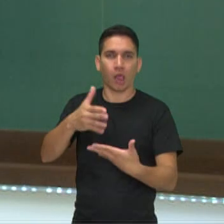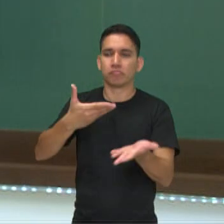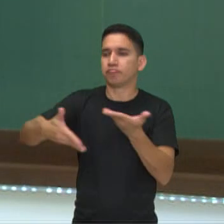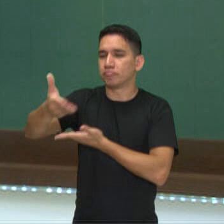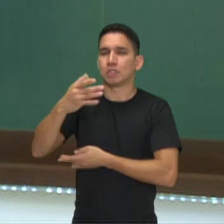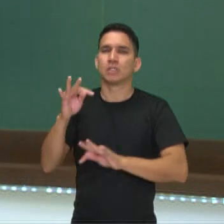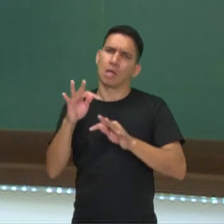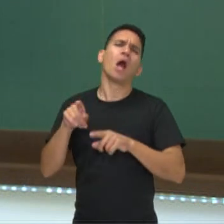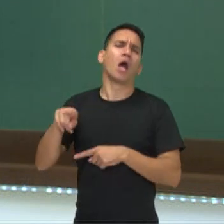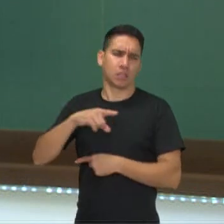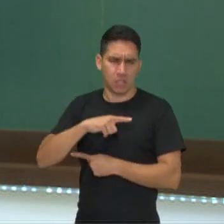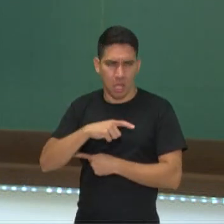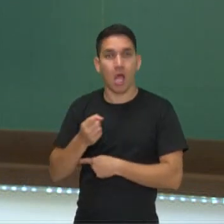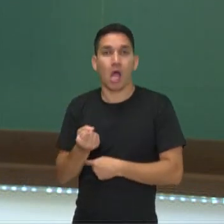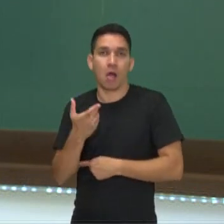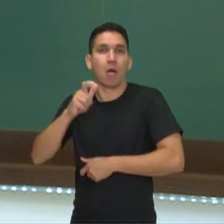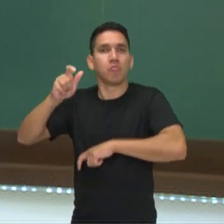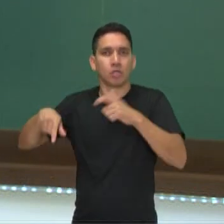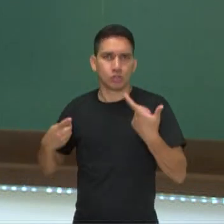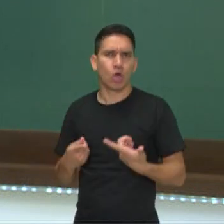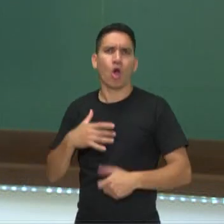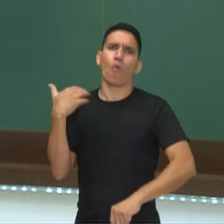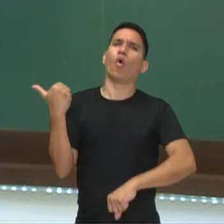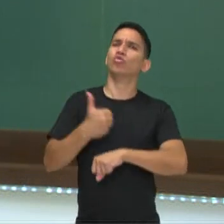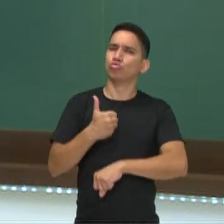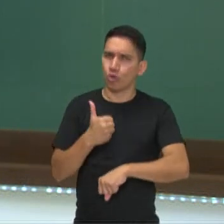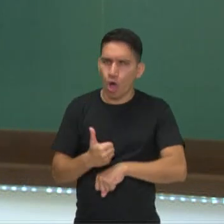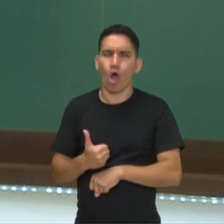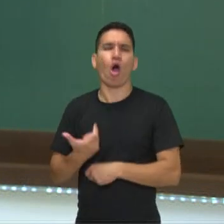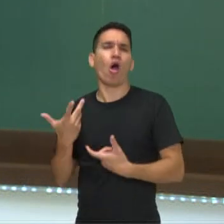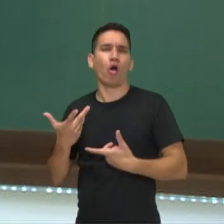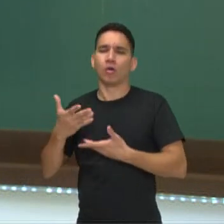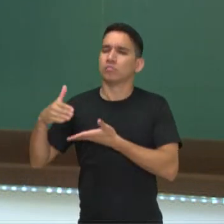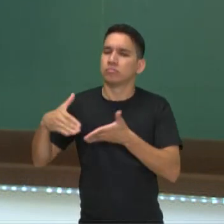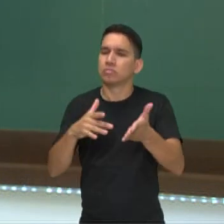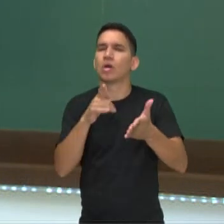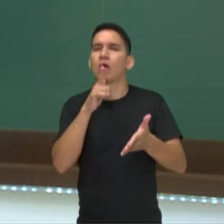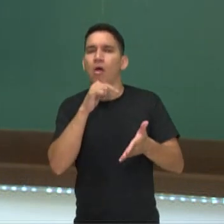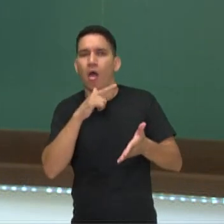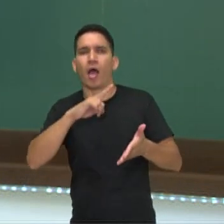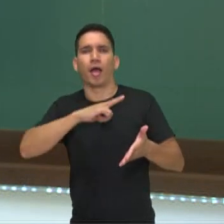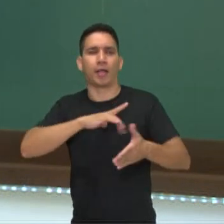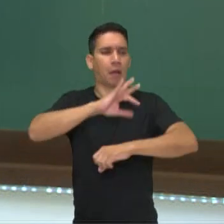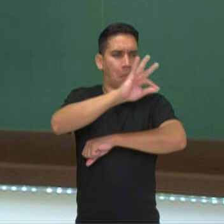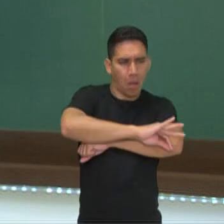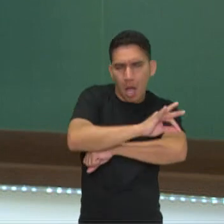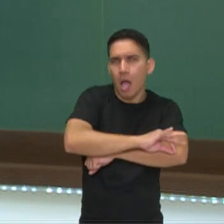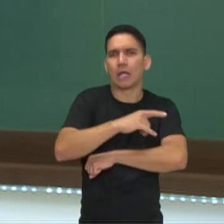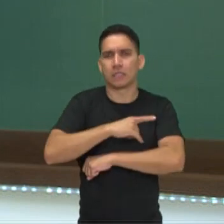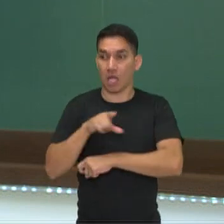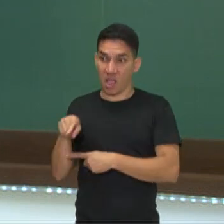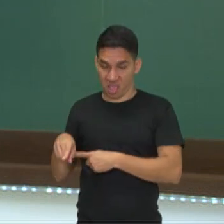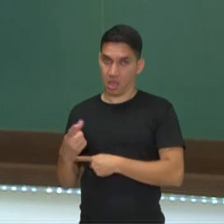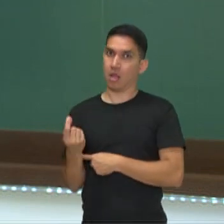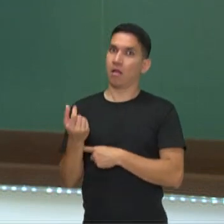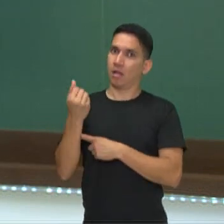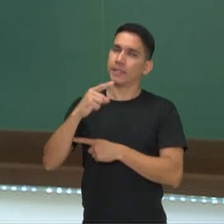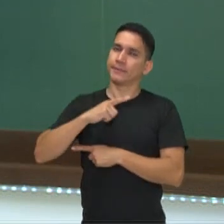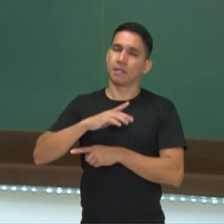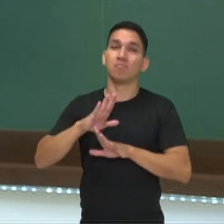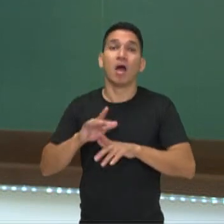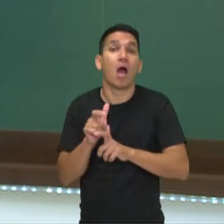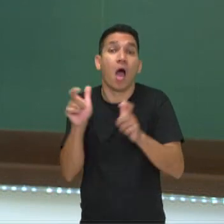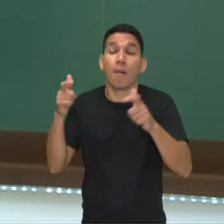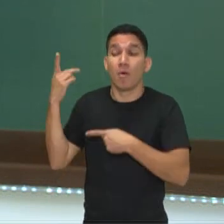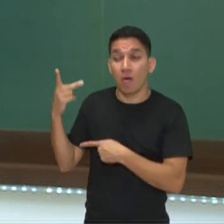até tem as pessoas que são donas das bacias petrolíferas, essas possuem poder, essas têm dinheiro, mas a maior parte